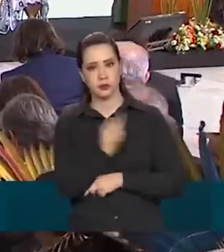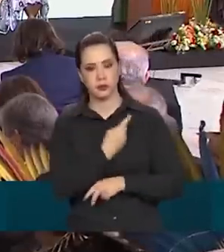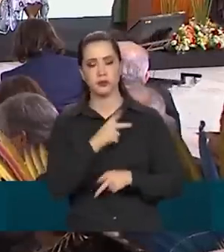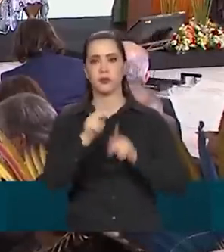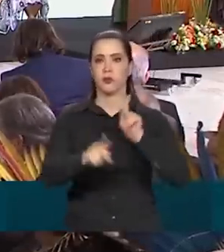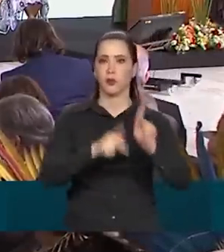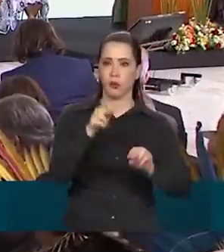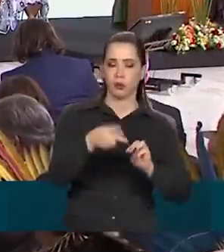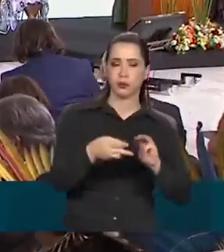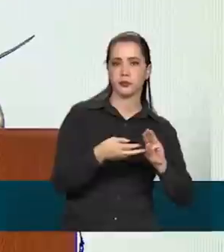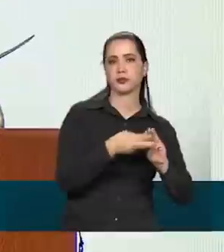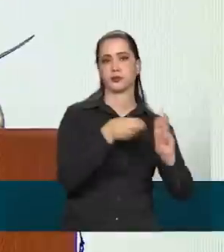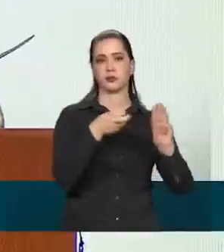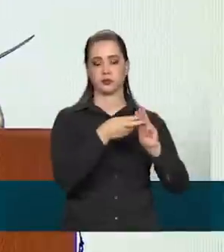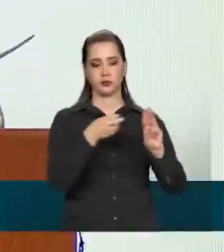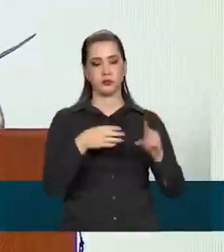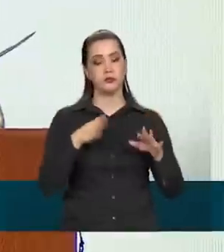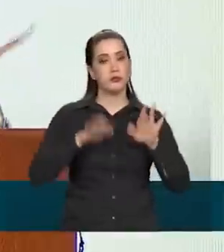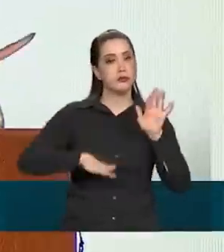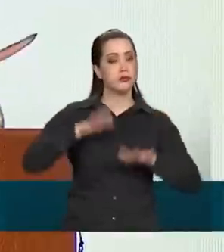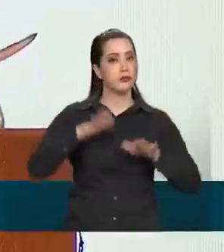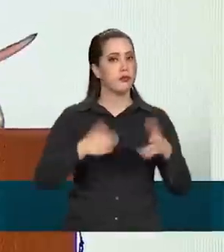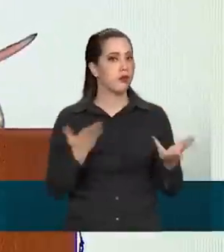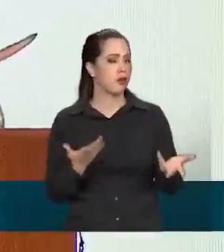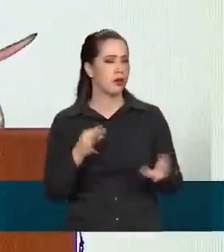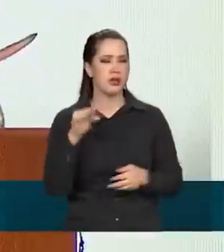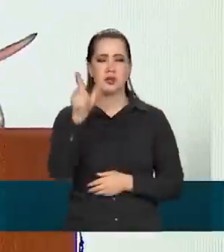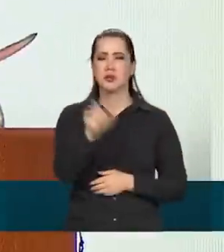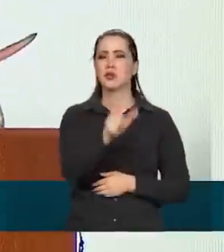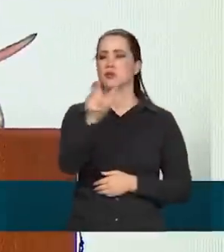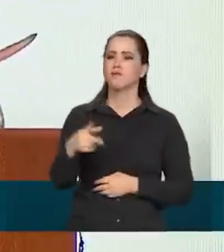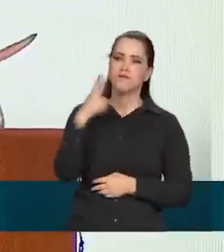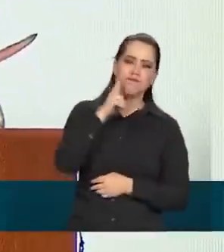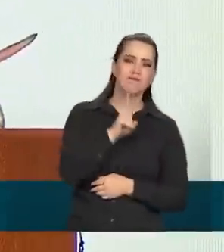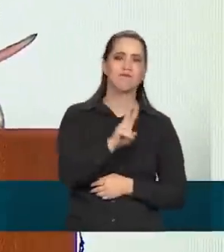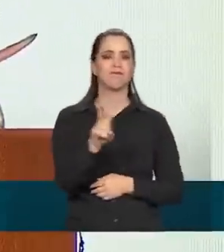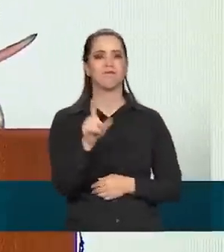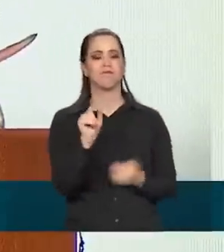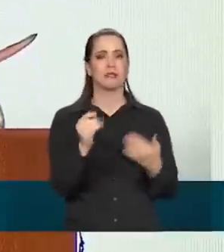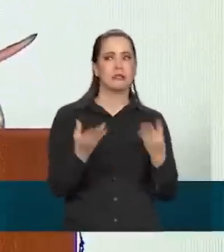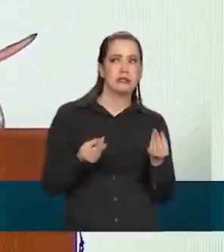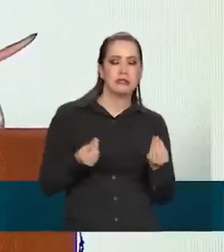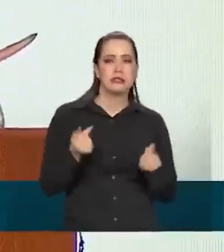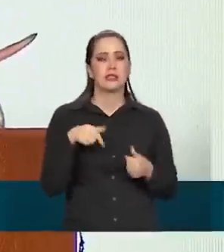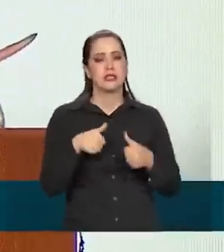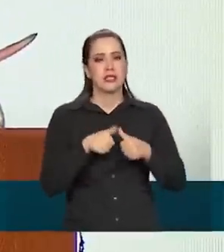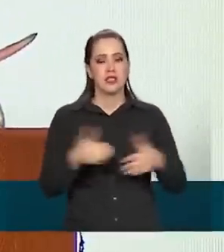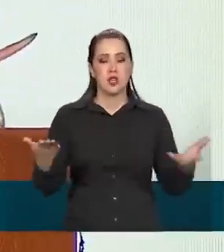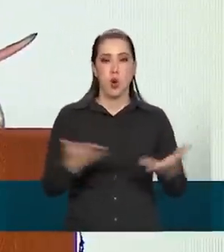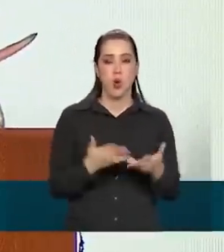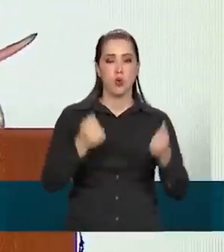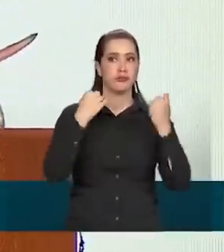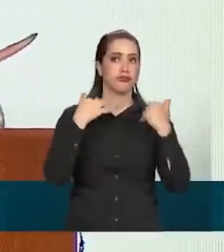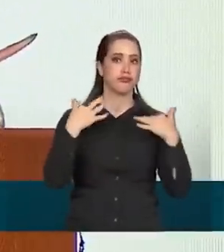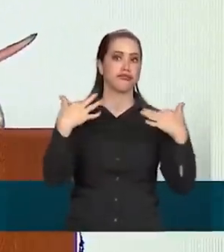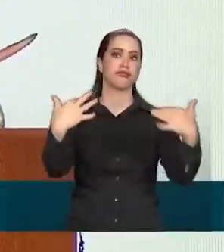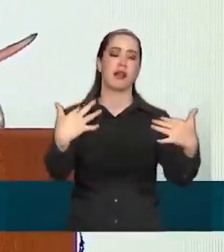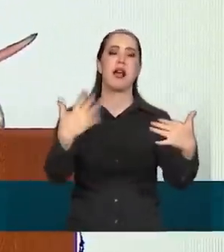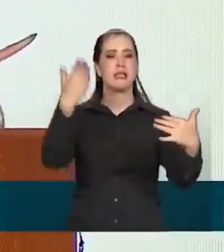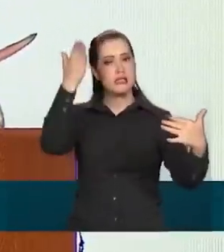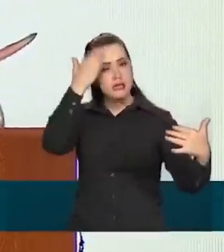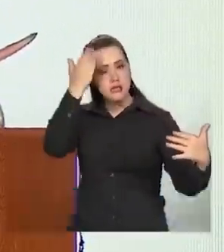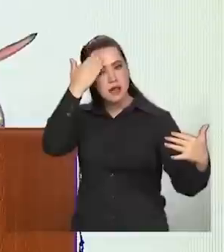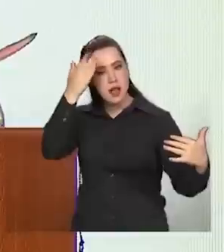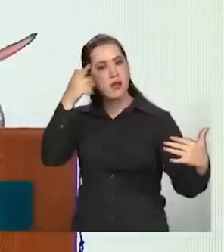povos indígenas do Brasil. Talvez nem todas as pessoas que estão aqui me ouvindo